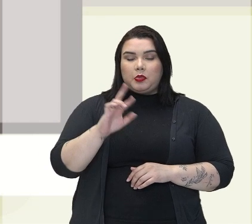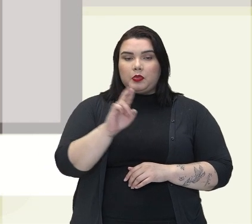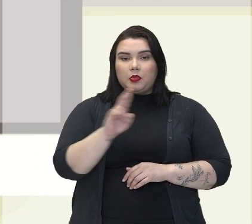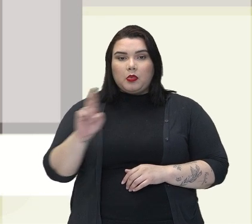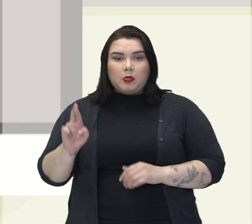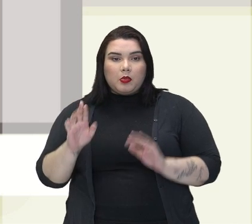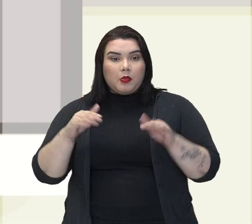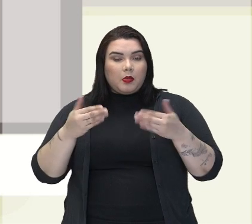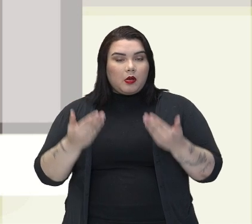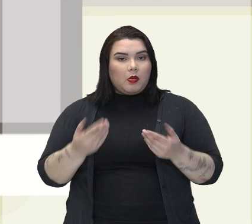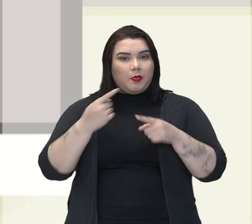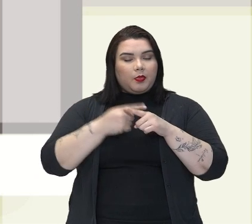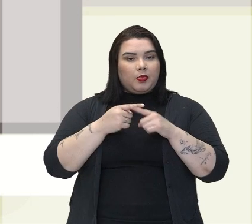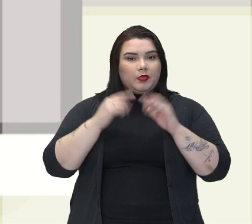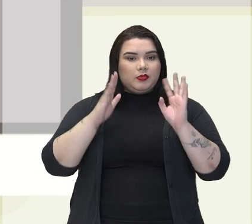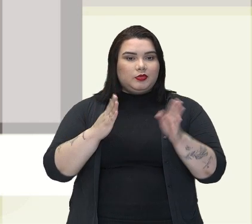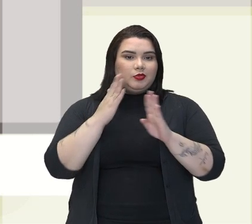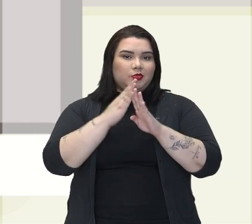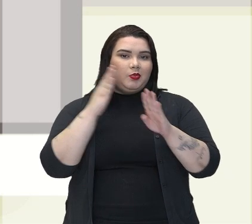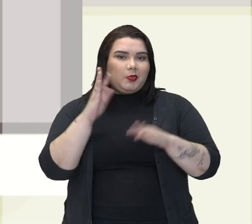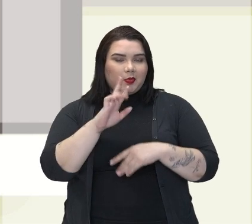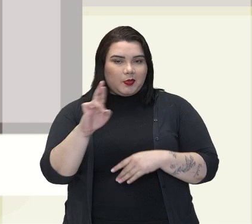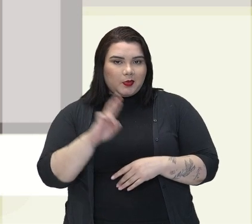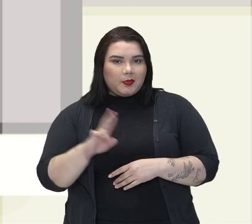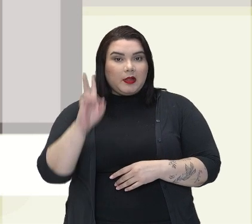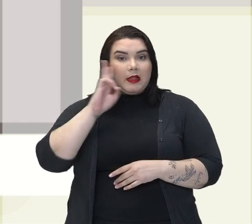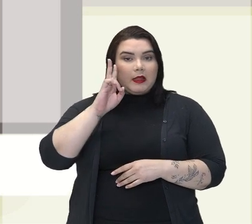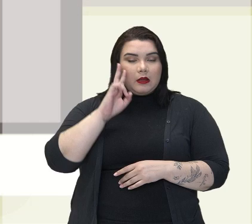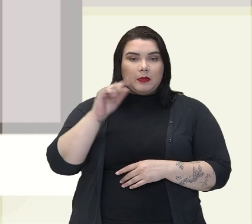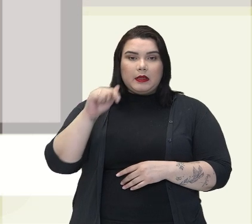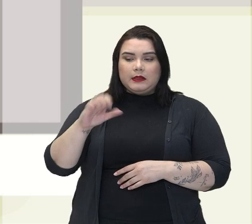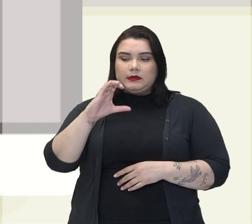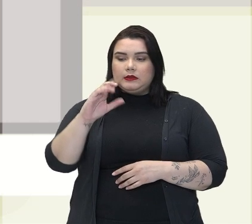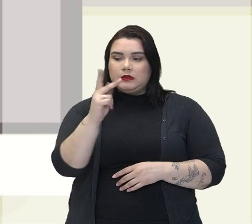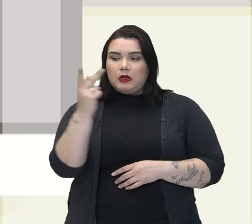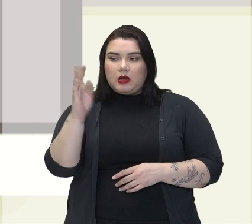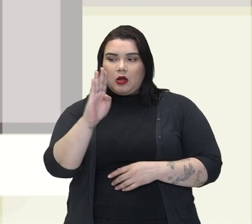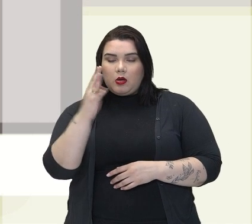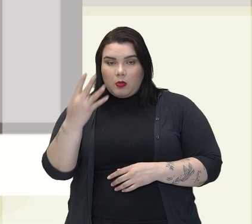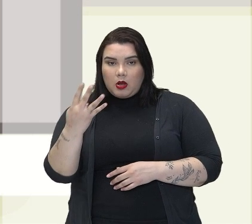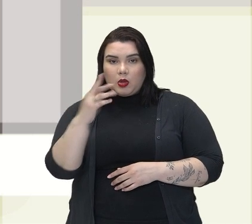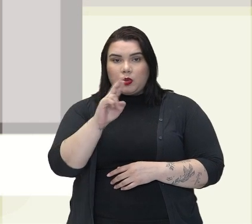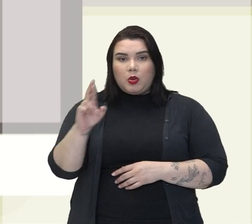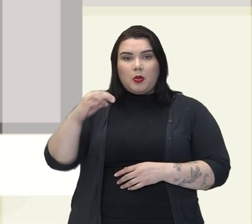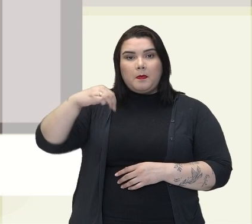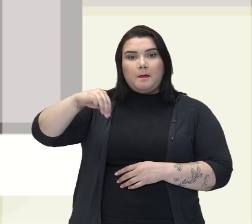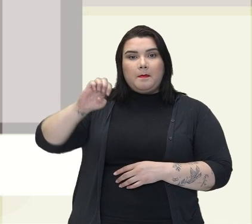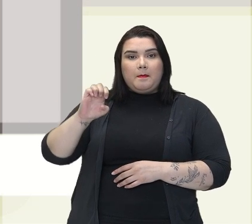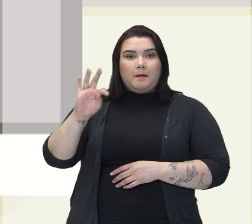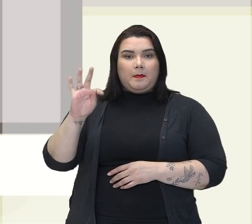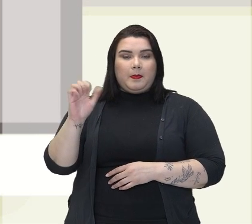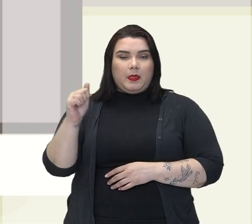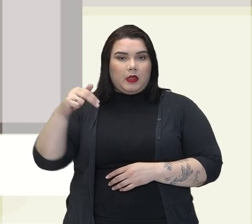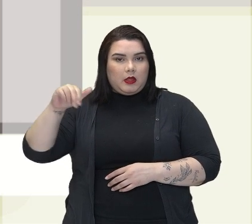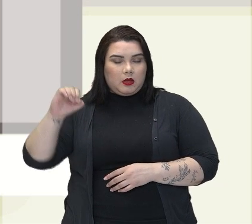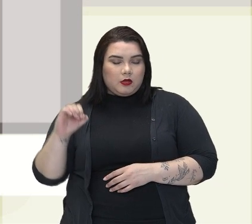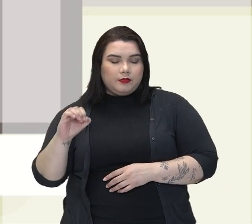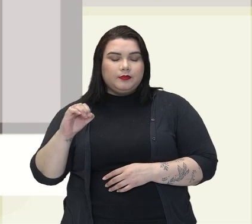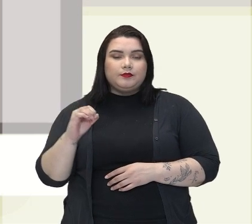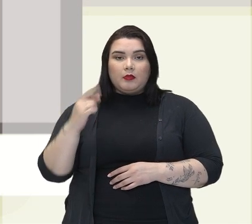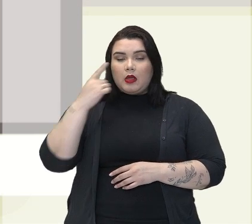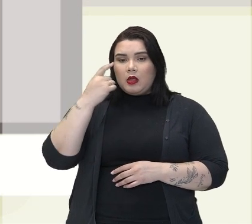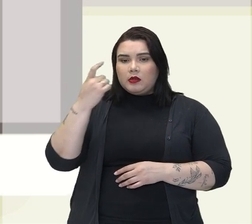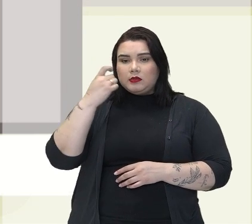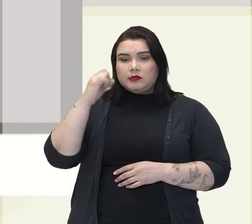nome, né? Porque eu já consigo nomear. O nome dele é metano. É interessante que se a gente